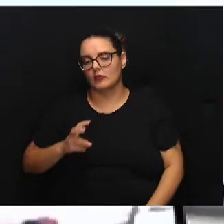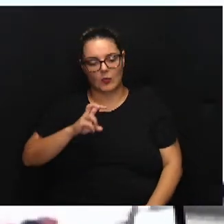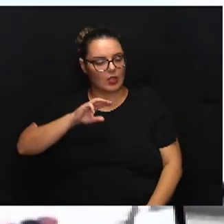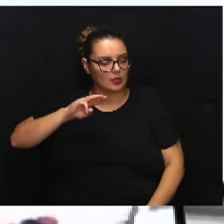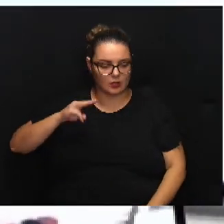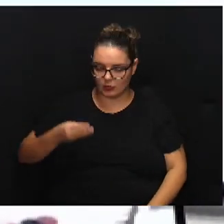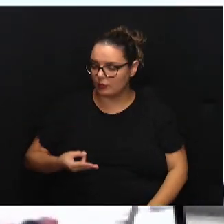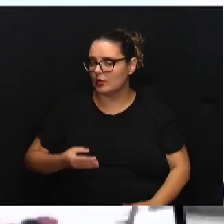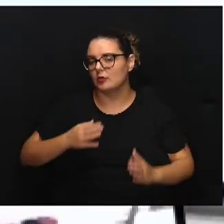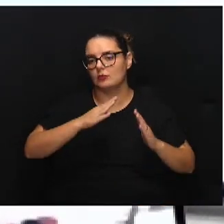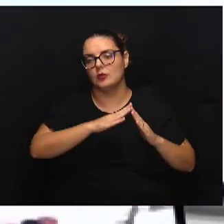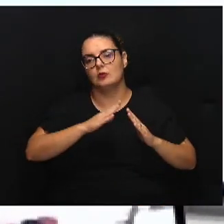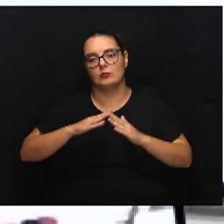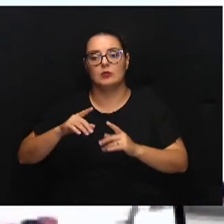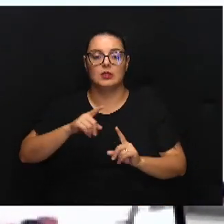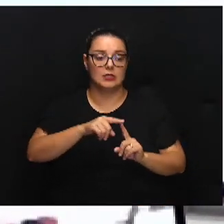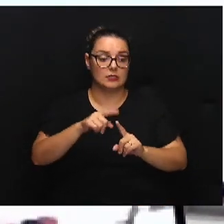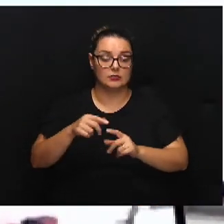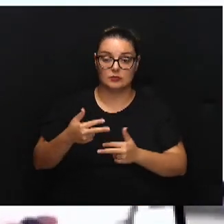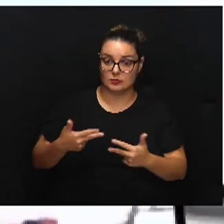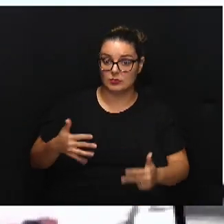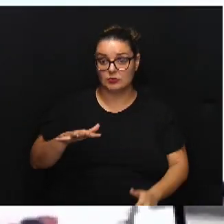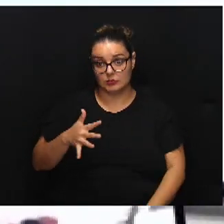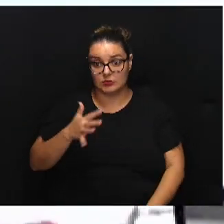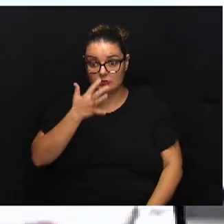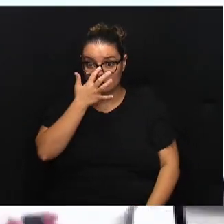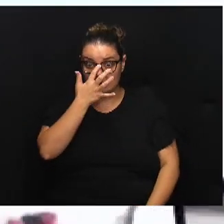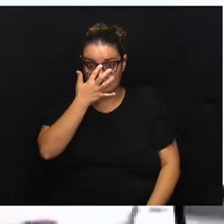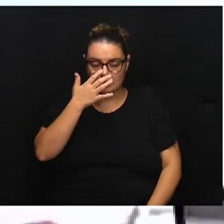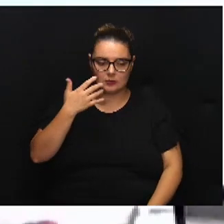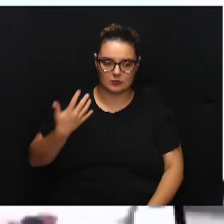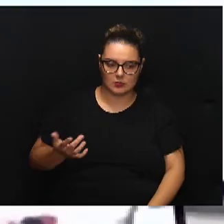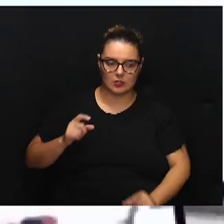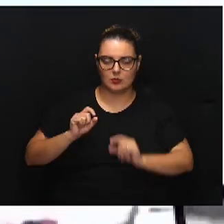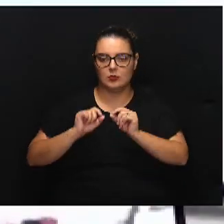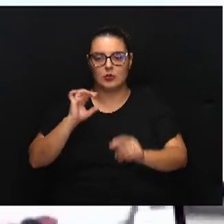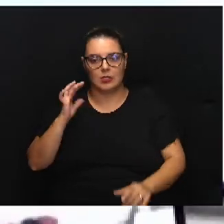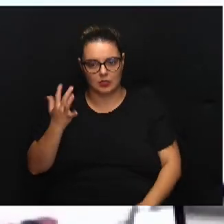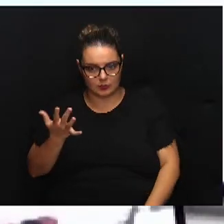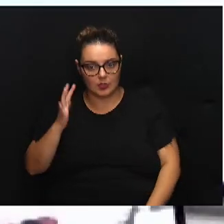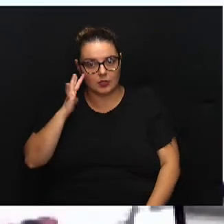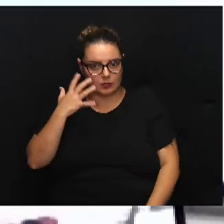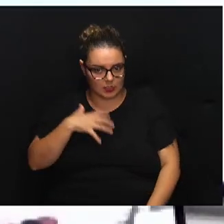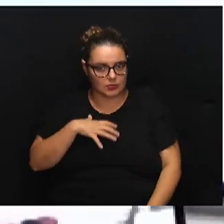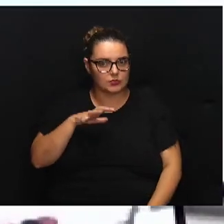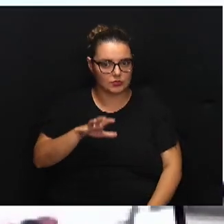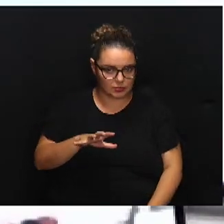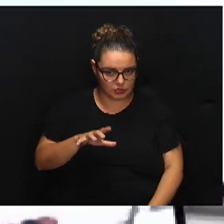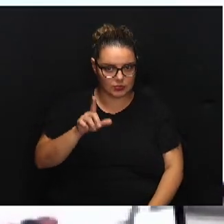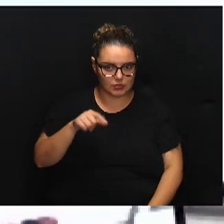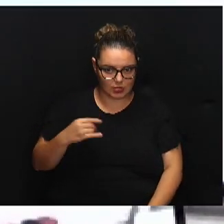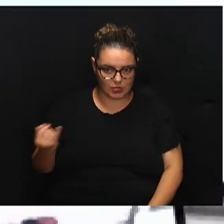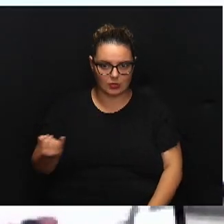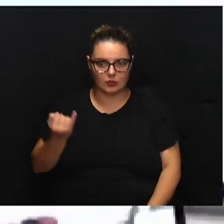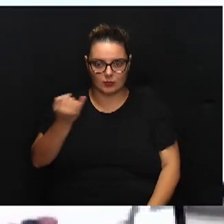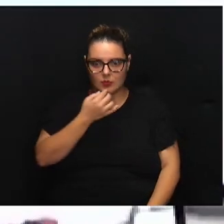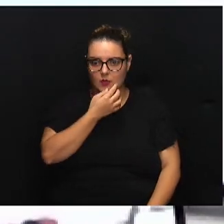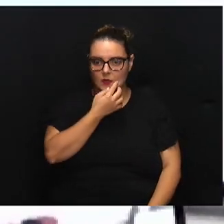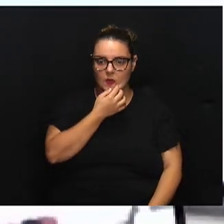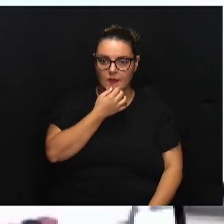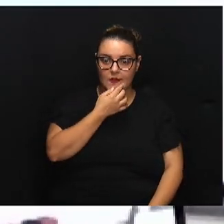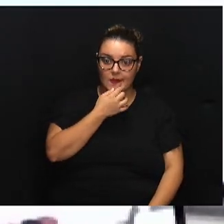de habitantes para esse tipo de coisa, mais ou menos. Então, o que acontece, acho que essa é uma questão muito importante, porque